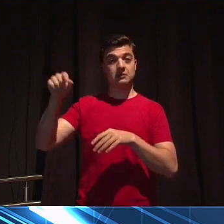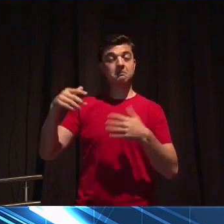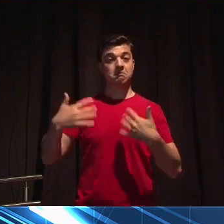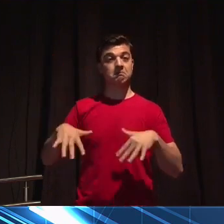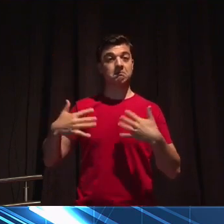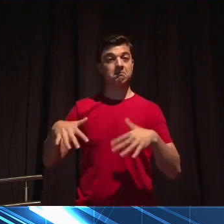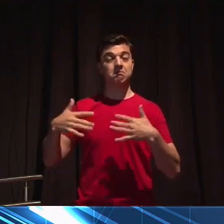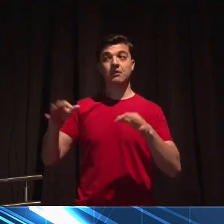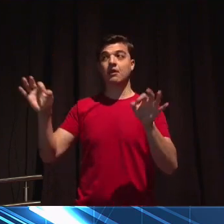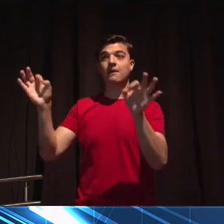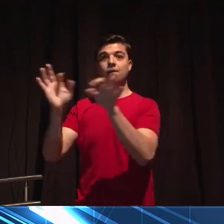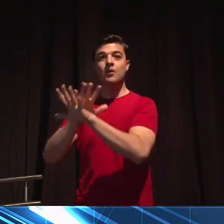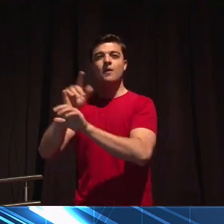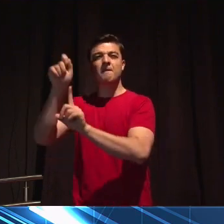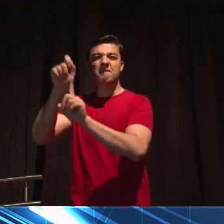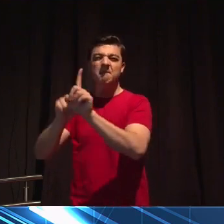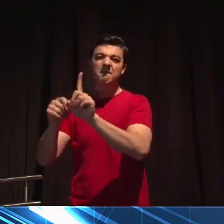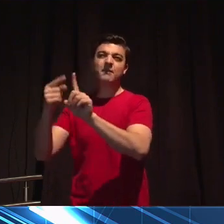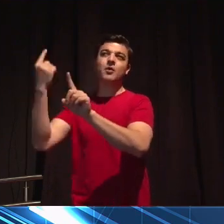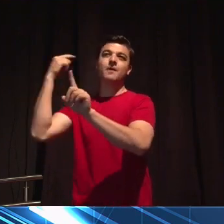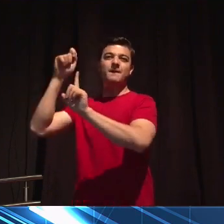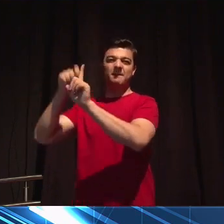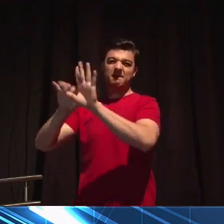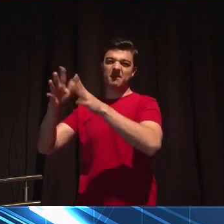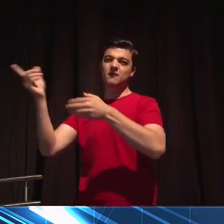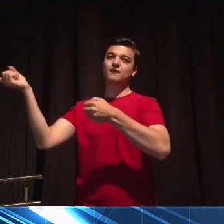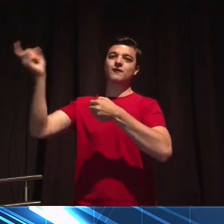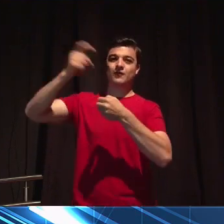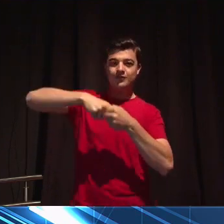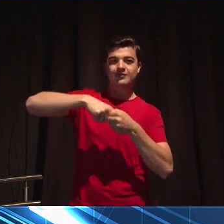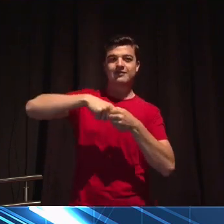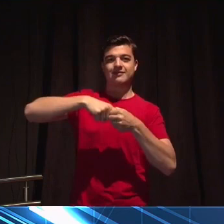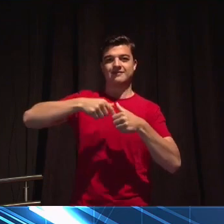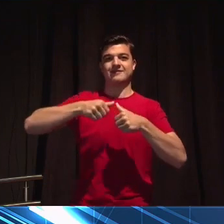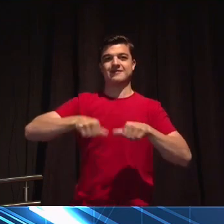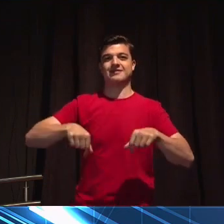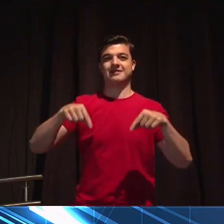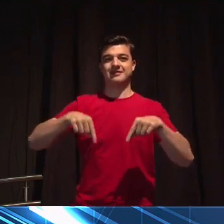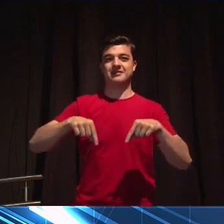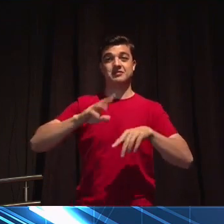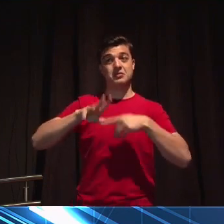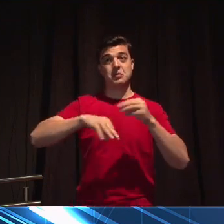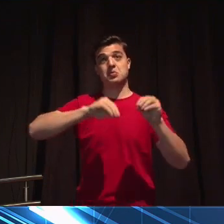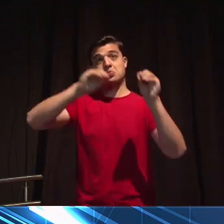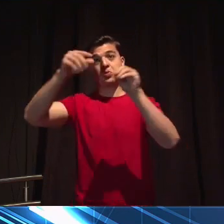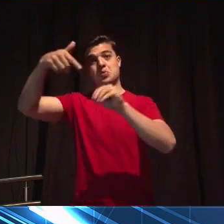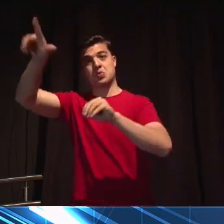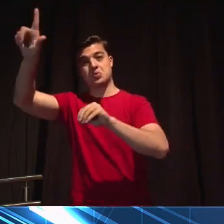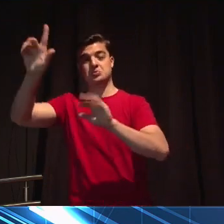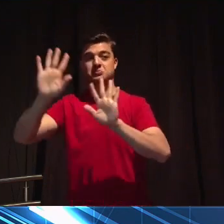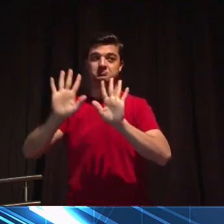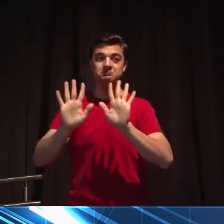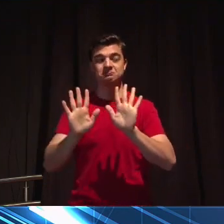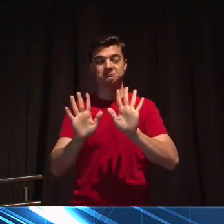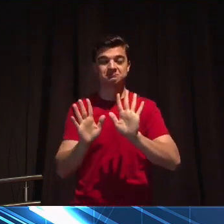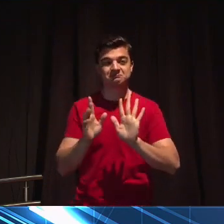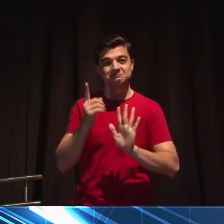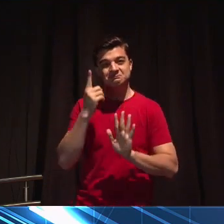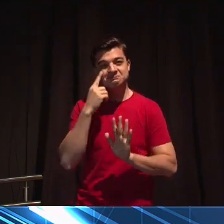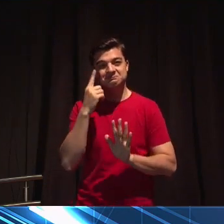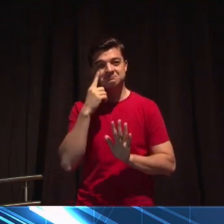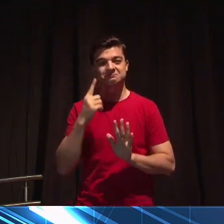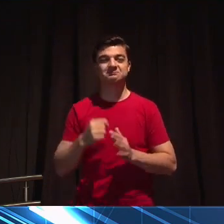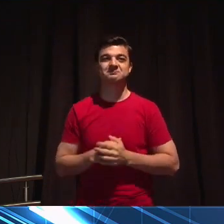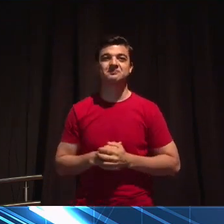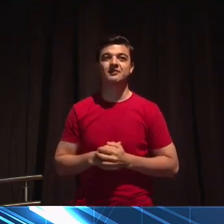volta. Eu voltei faz um mês e pouco agora, definitivo até que é a próxima mudança, né? Não sei o quão definitivo, mas voltei